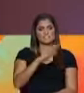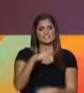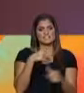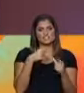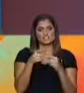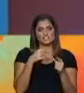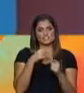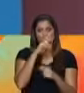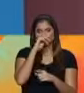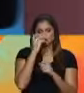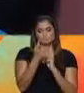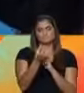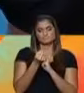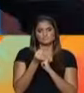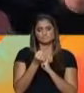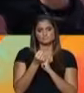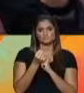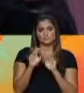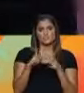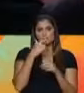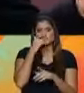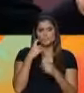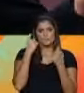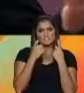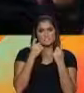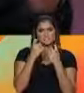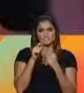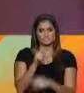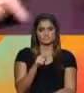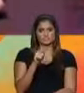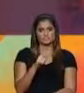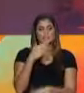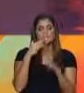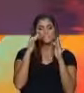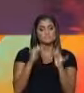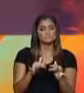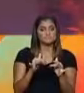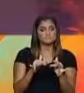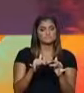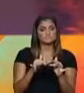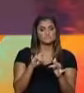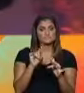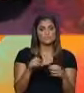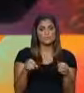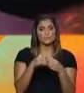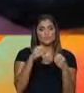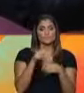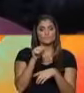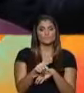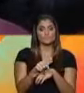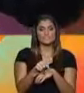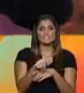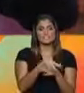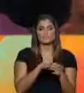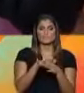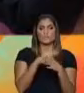tem o atrativo que leva qualquer um a pensar nela, que é a neve e o convívio com esse fenómeno natural